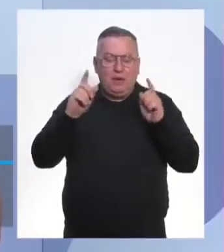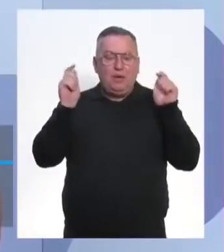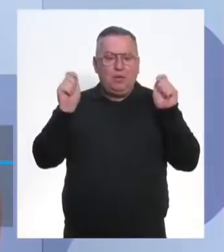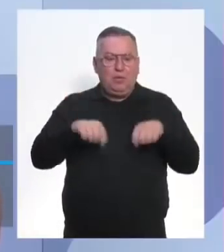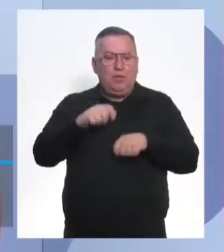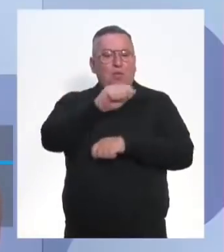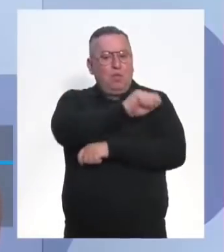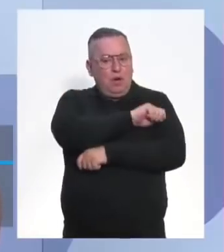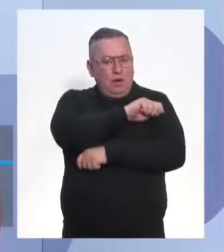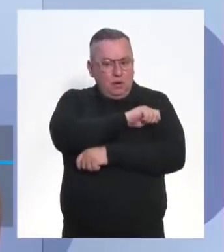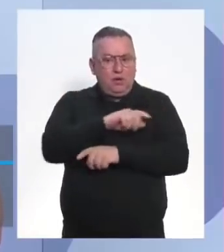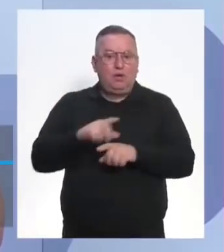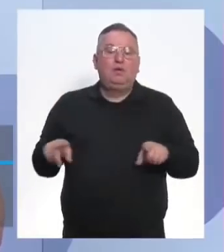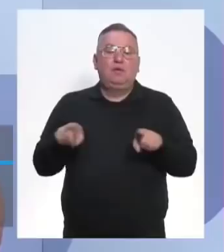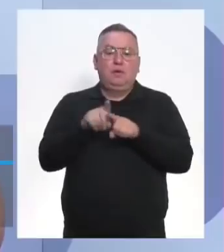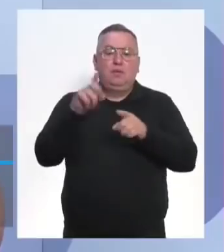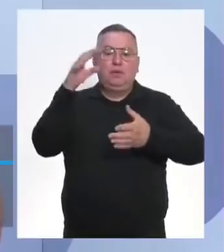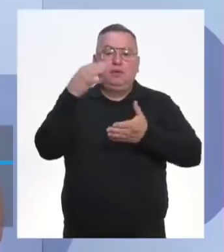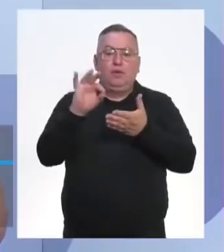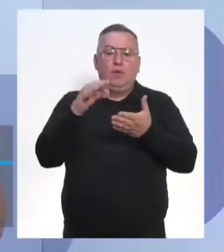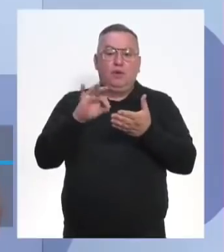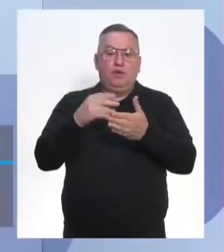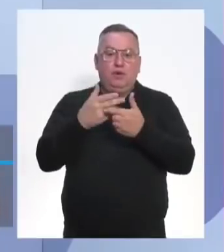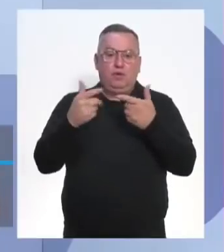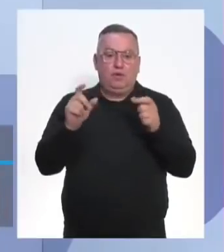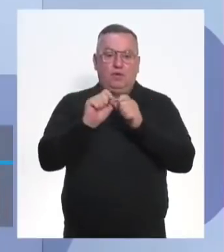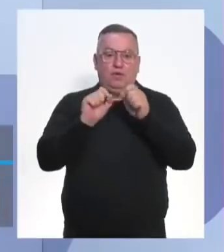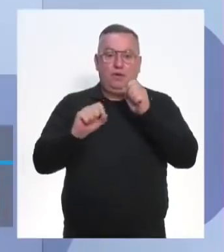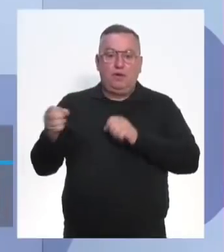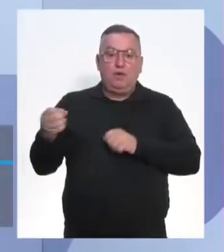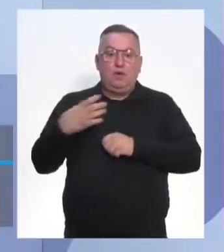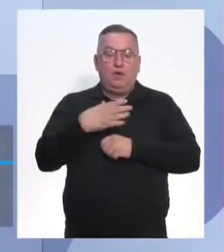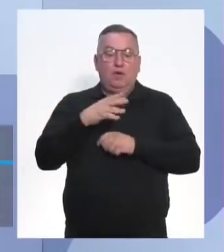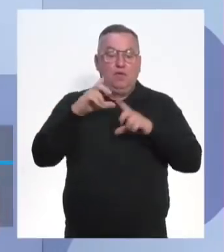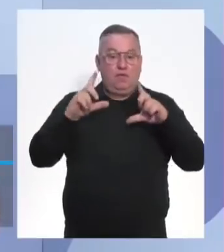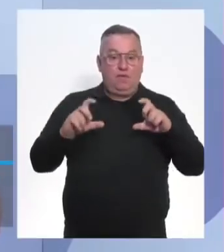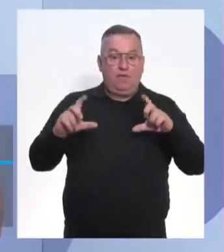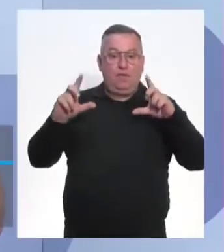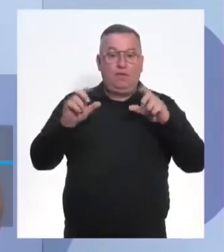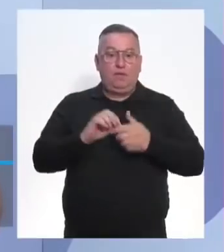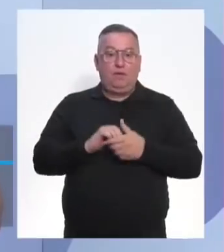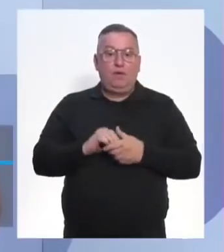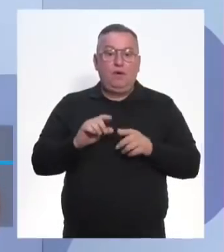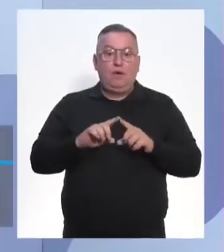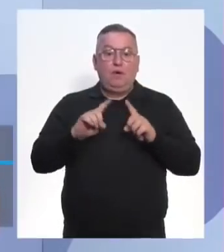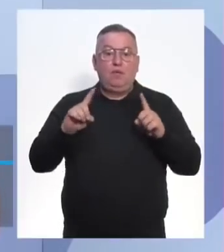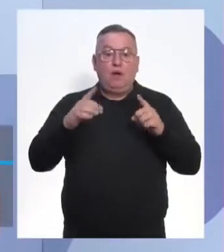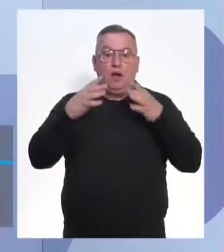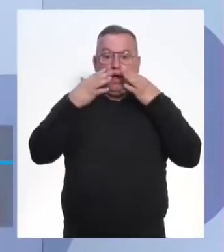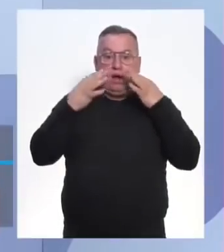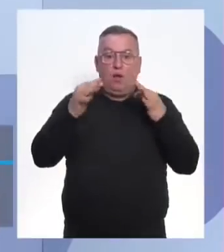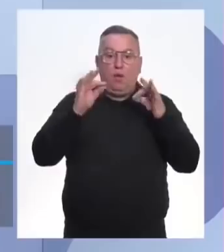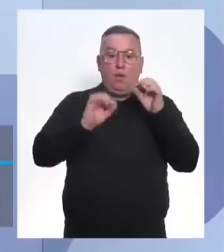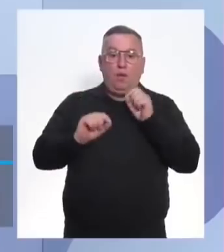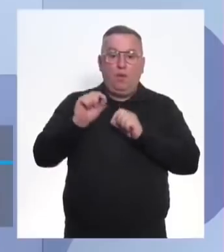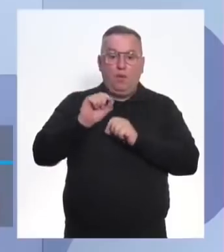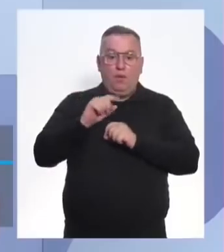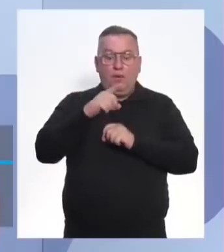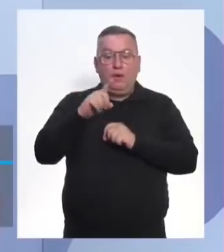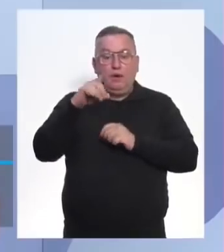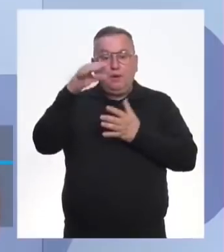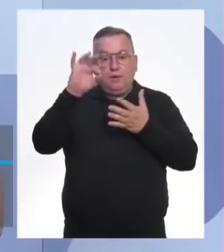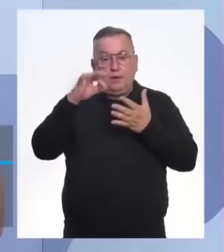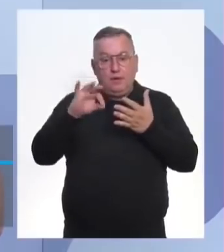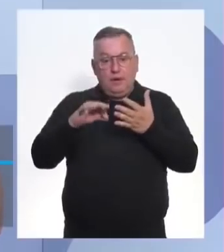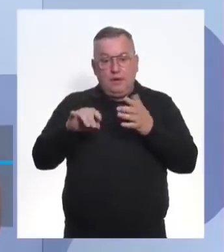para o aluno, né, corrigir essa questão, fazer uma nova foto, certo? Mas prestar bastante atenção nesses detalhes